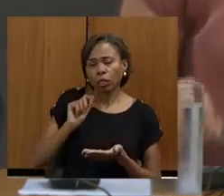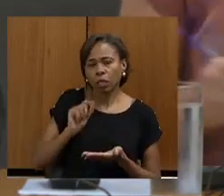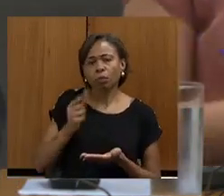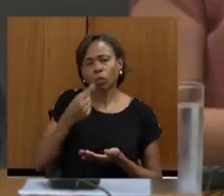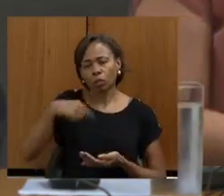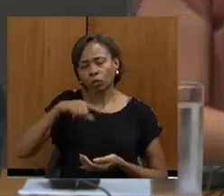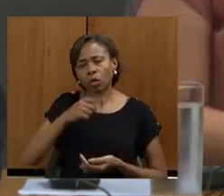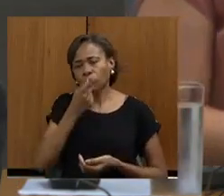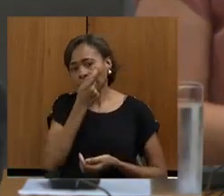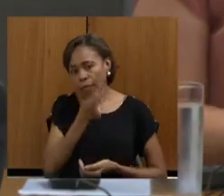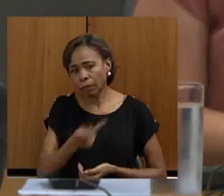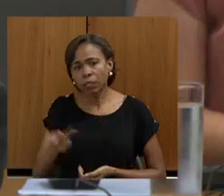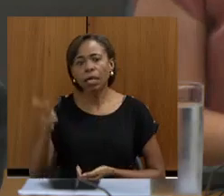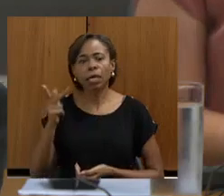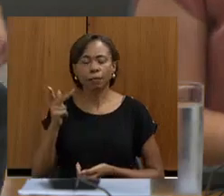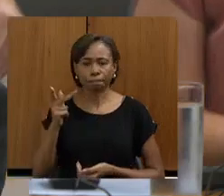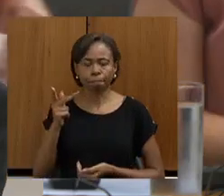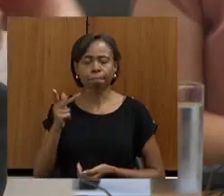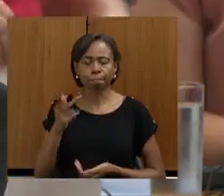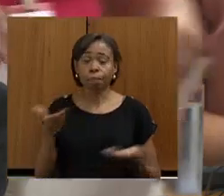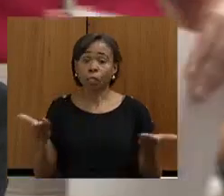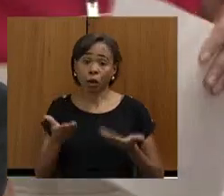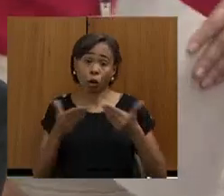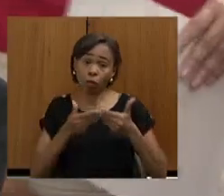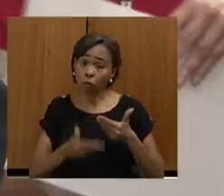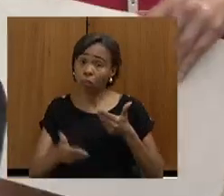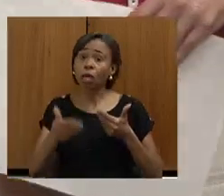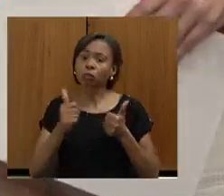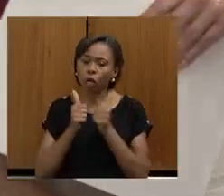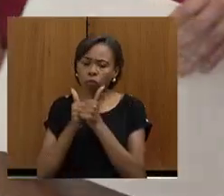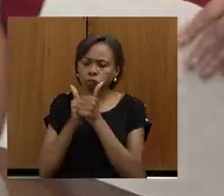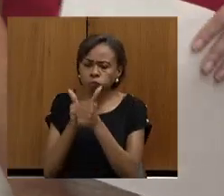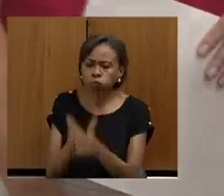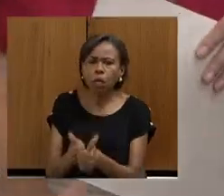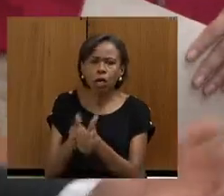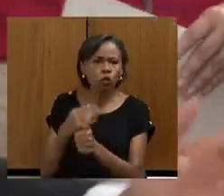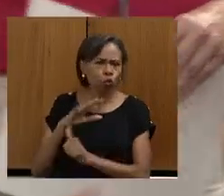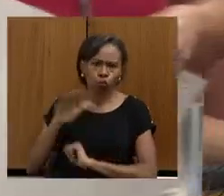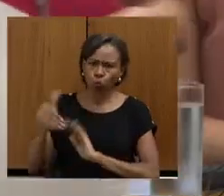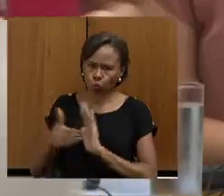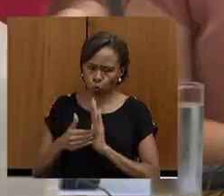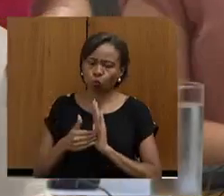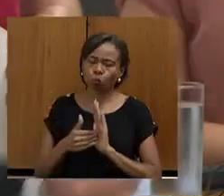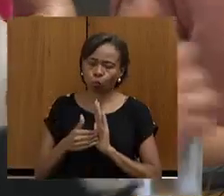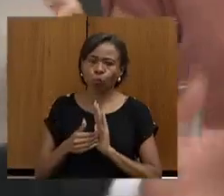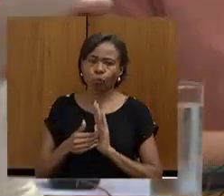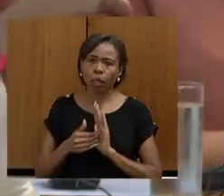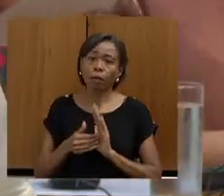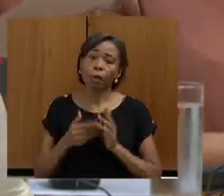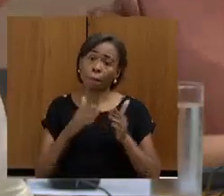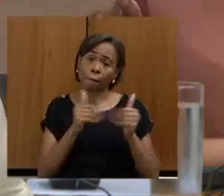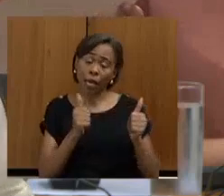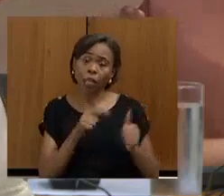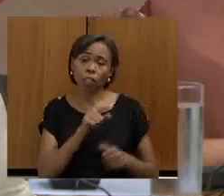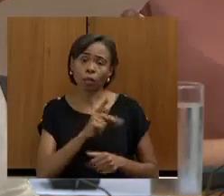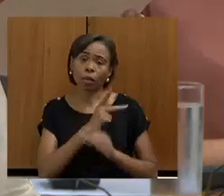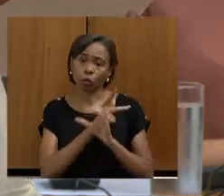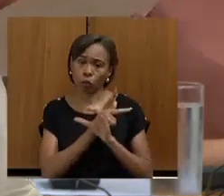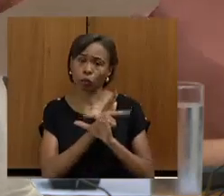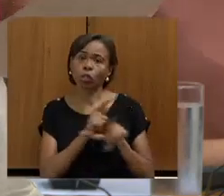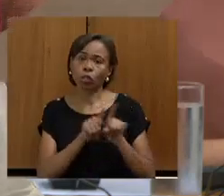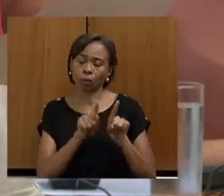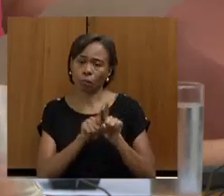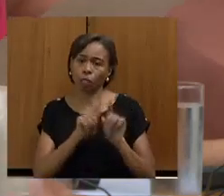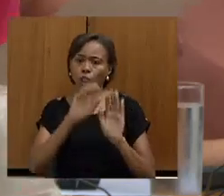uma visita técnica e, a partir de hoje, nós vamos acompanhar todo esse processo. Aí eu peço aqui à Polícia Civil, a gente vai oficiar também,